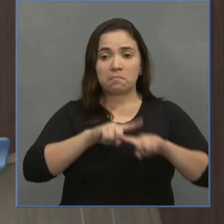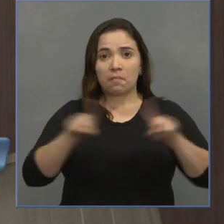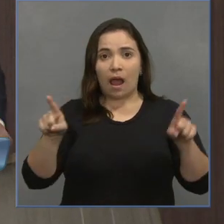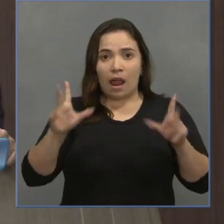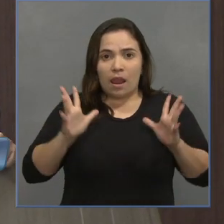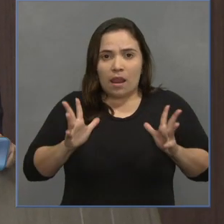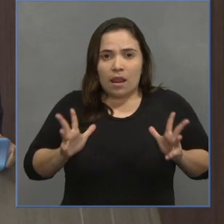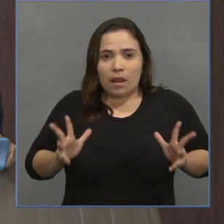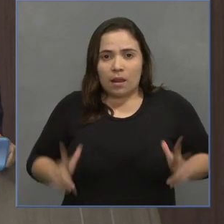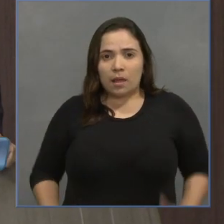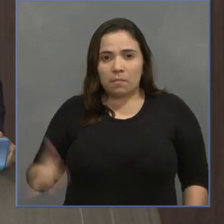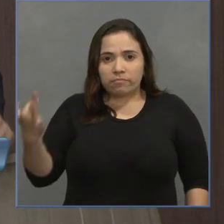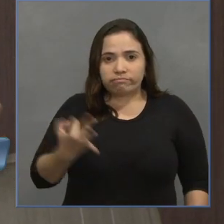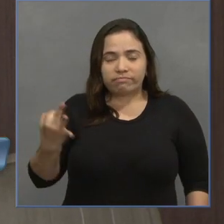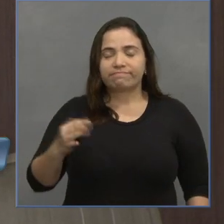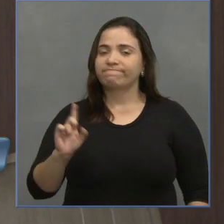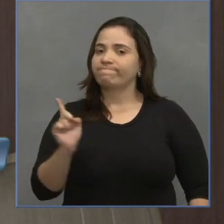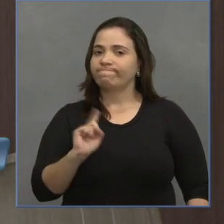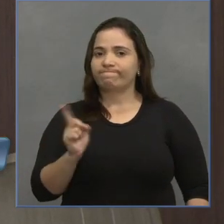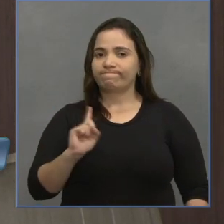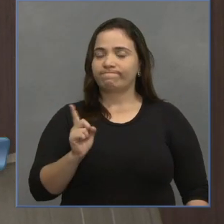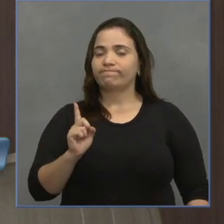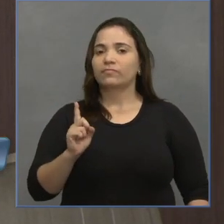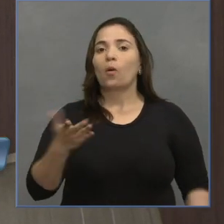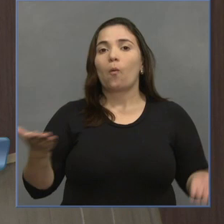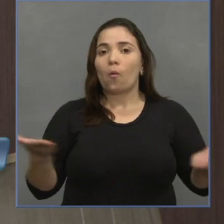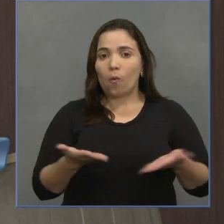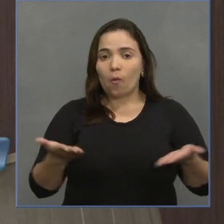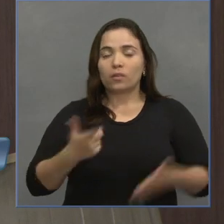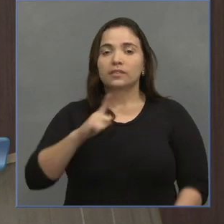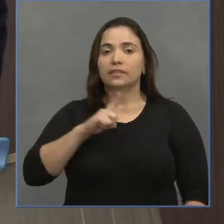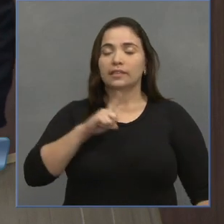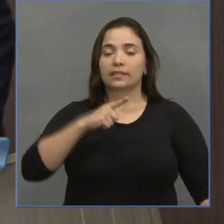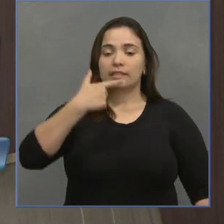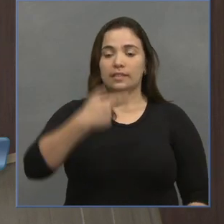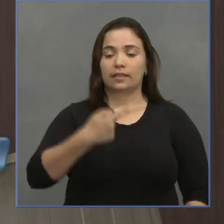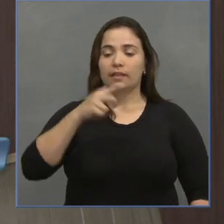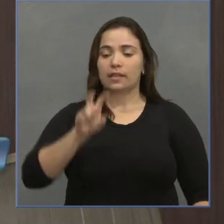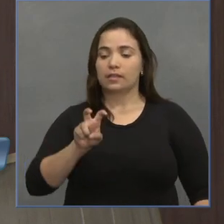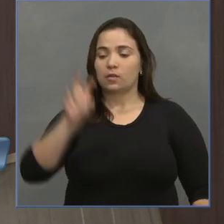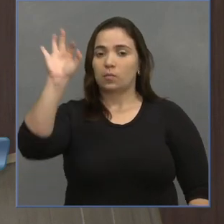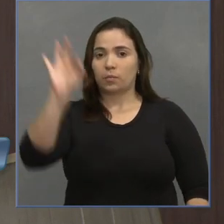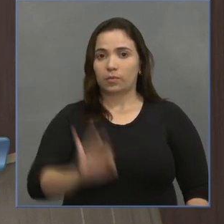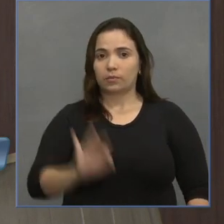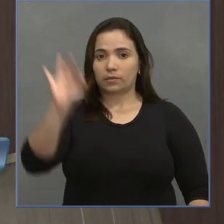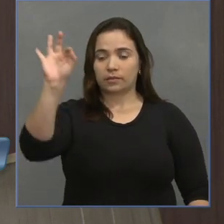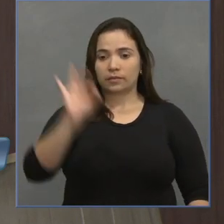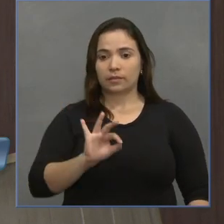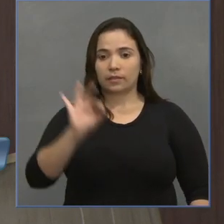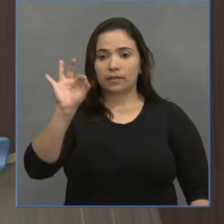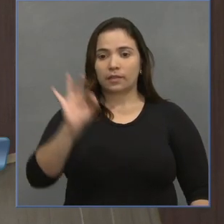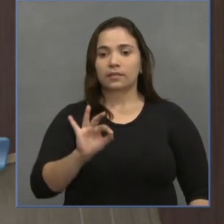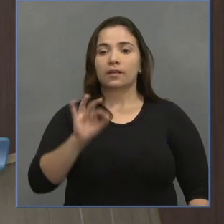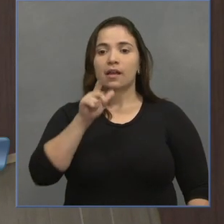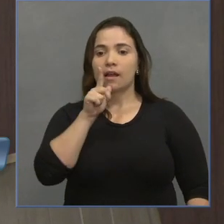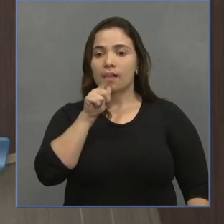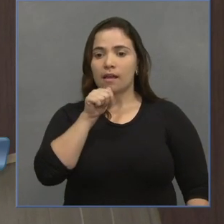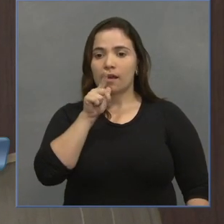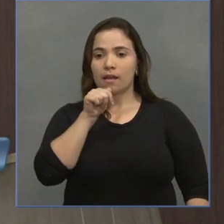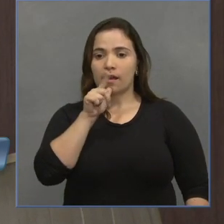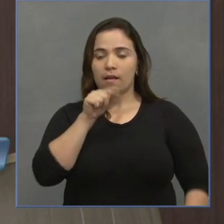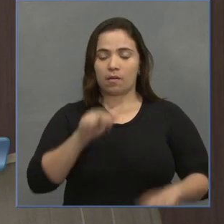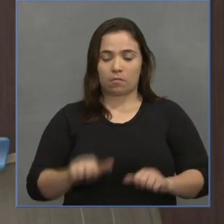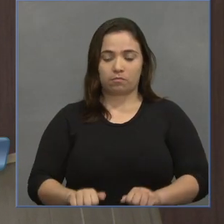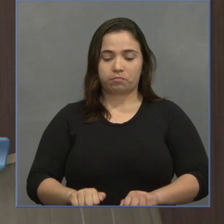da qualidade. Nós temos hoje 75% dos nossos reservatórios